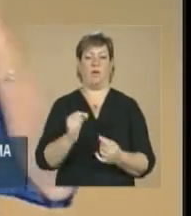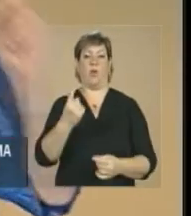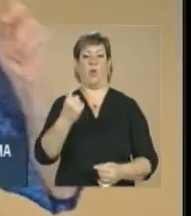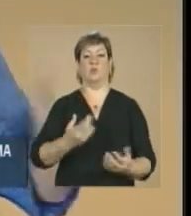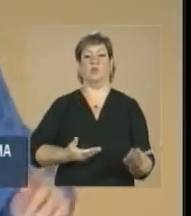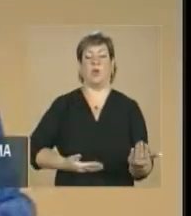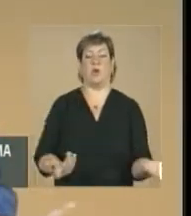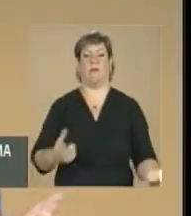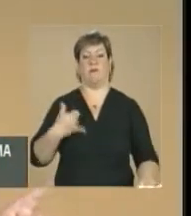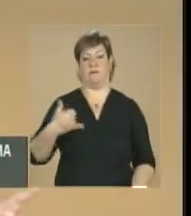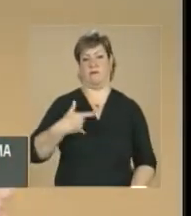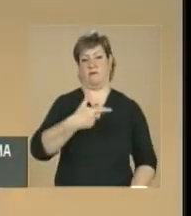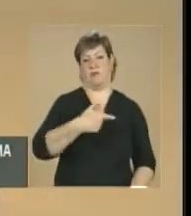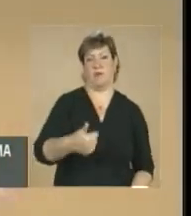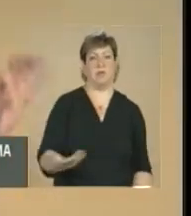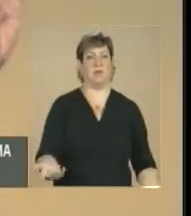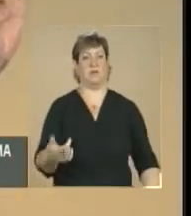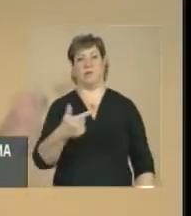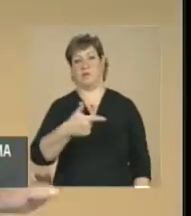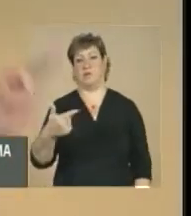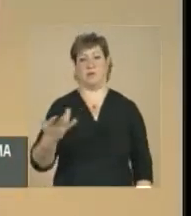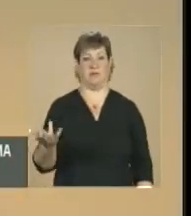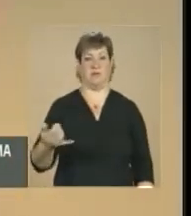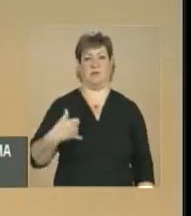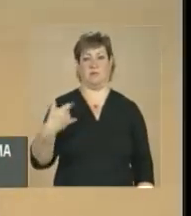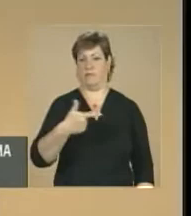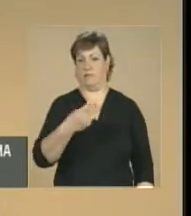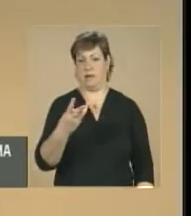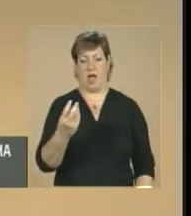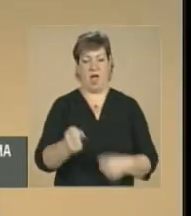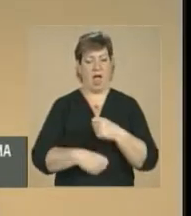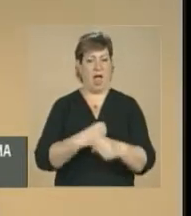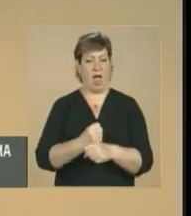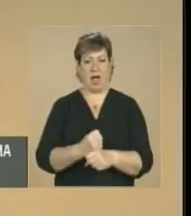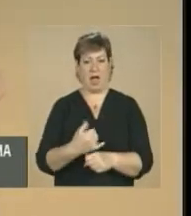jovem de 21, 22, 23 anos, é uma revolução.